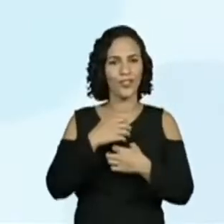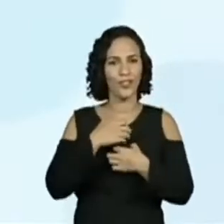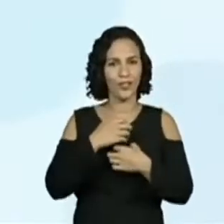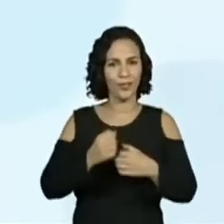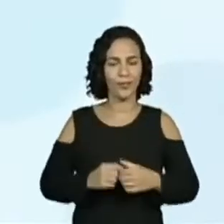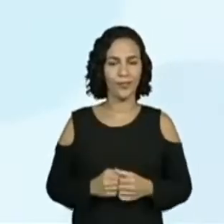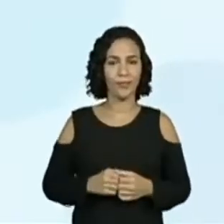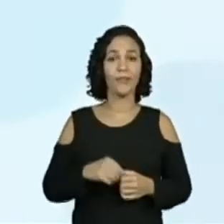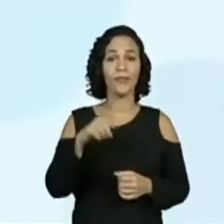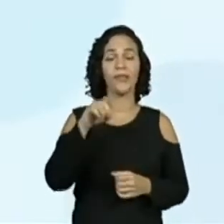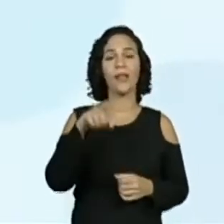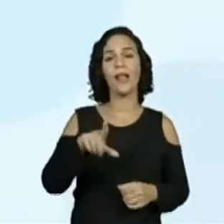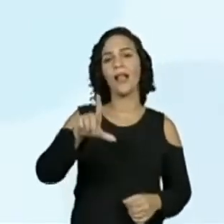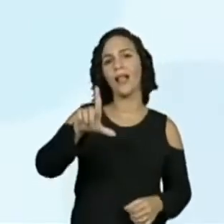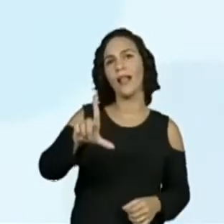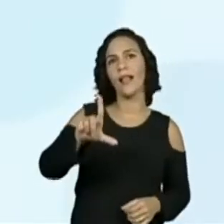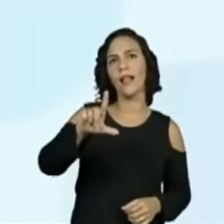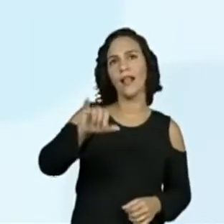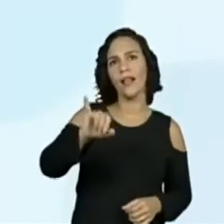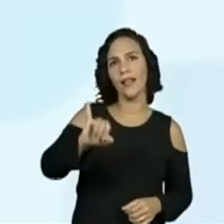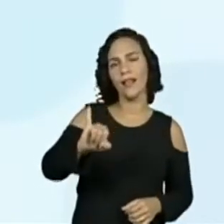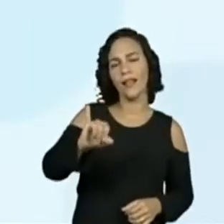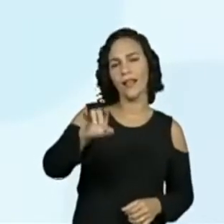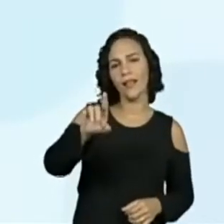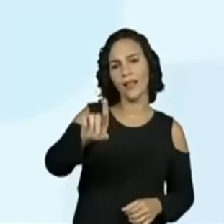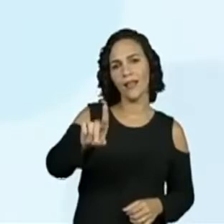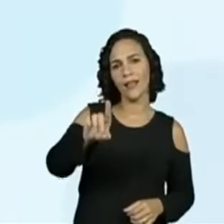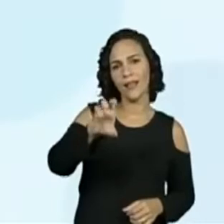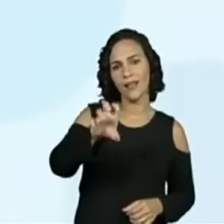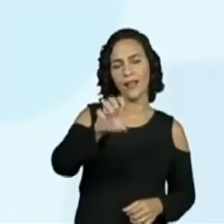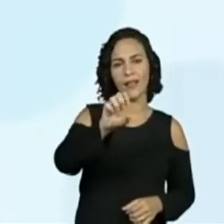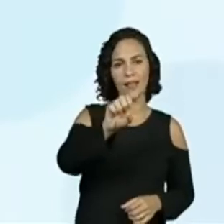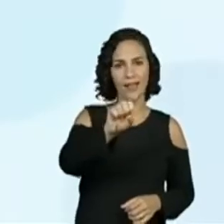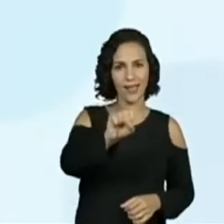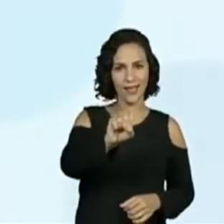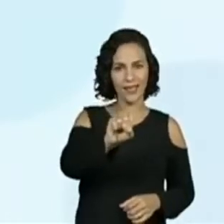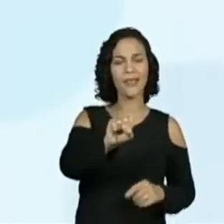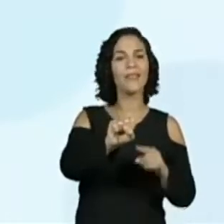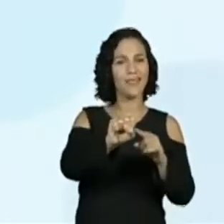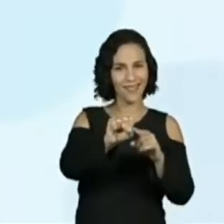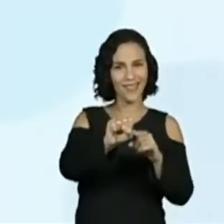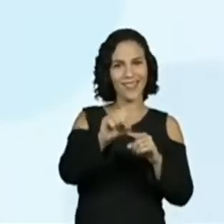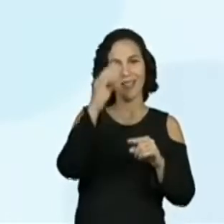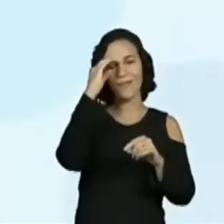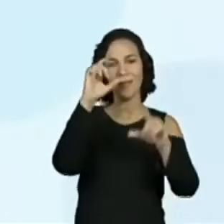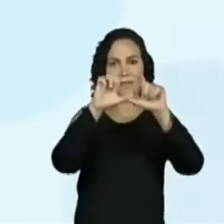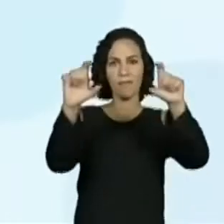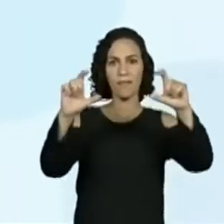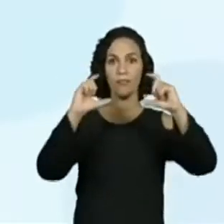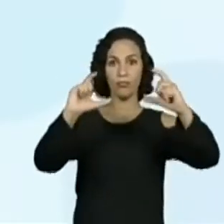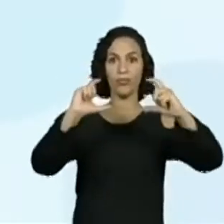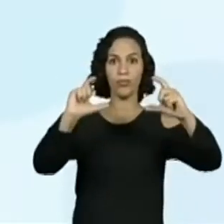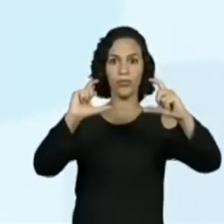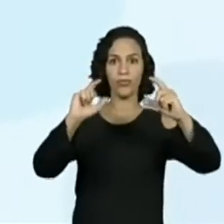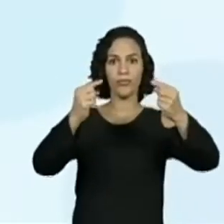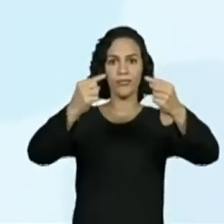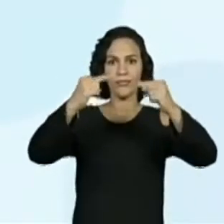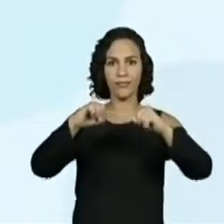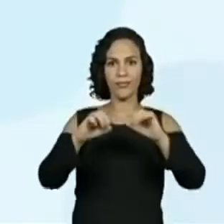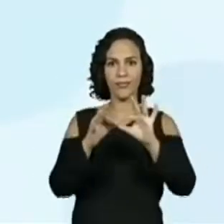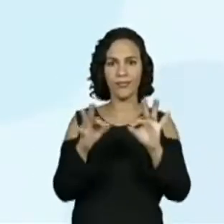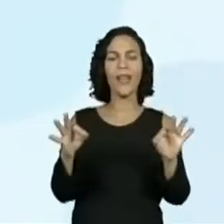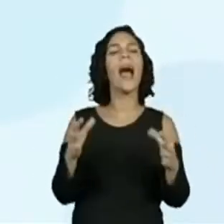os leads mesmo. É os leads? É igual os leads da notícia, quando vem aquele subtítulo já antecipando.